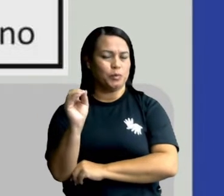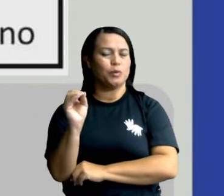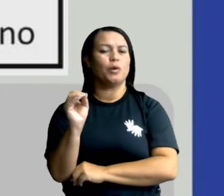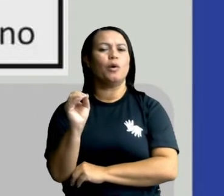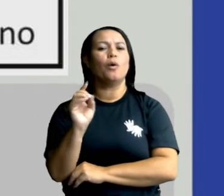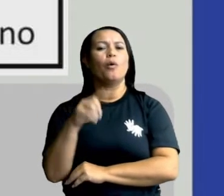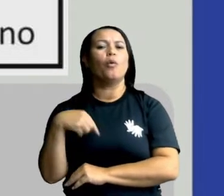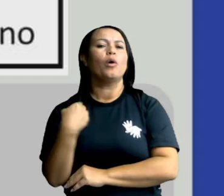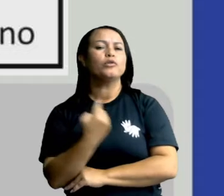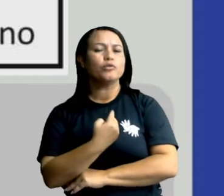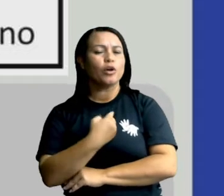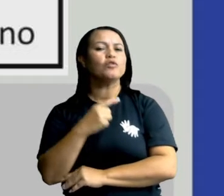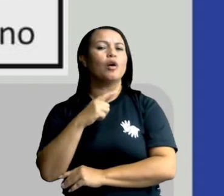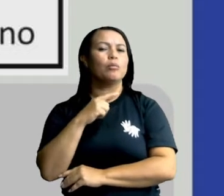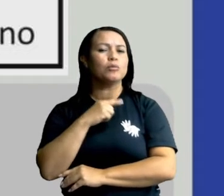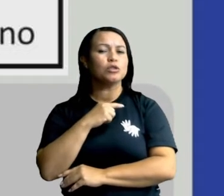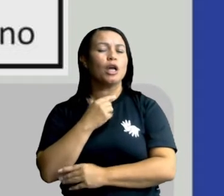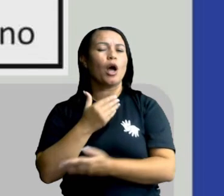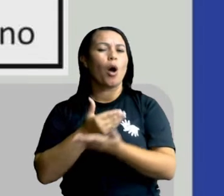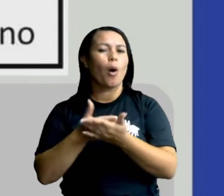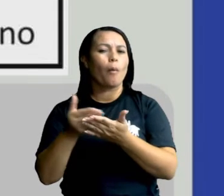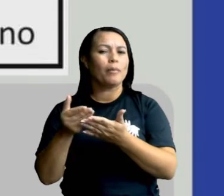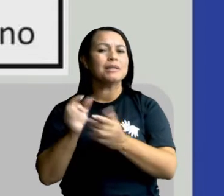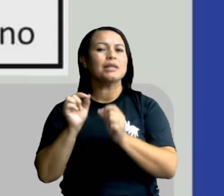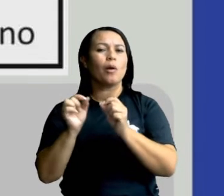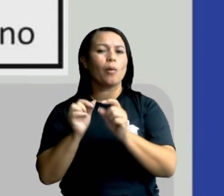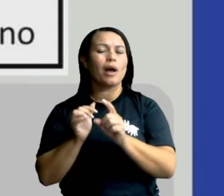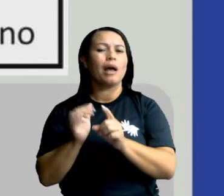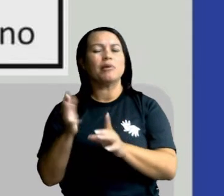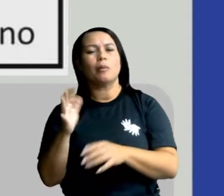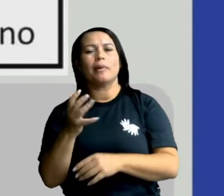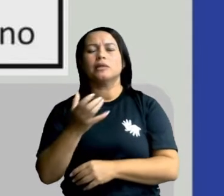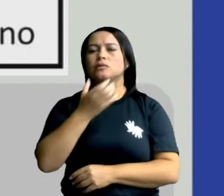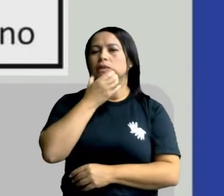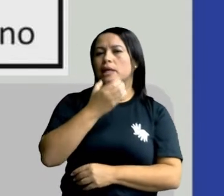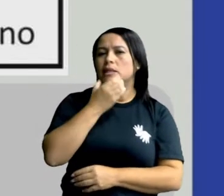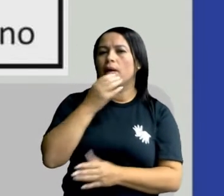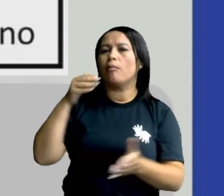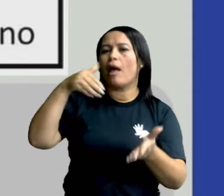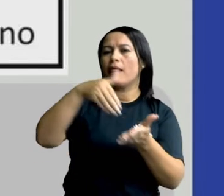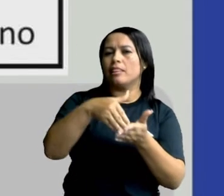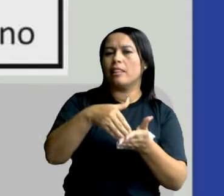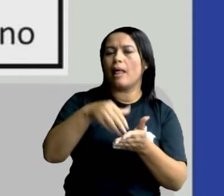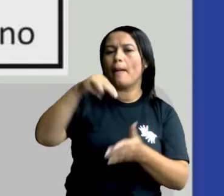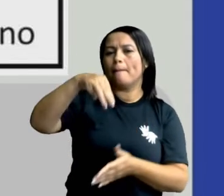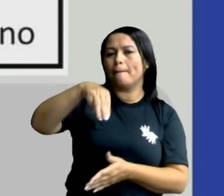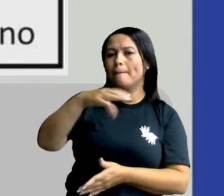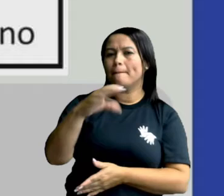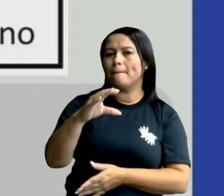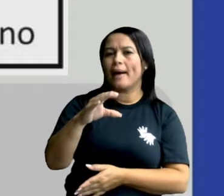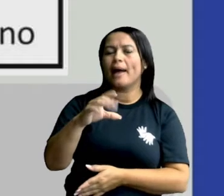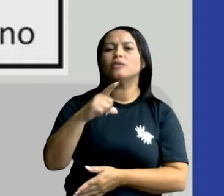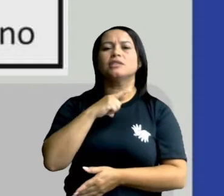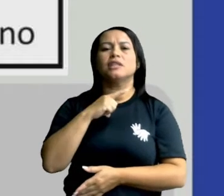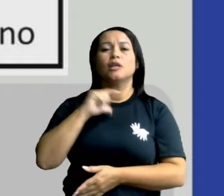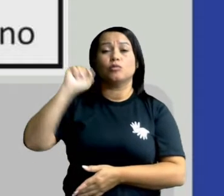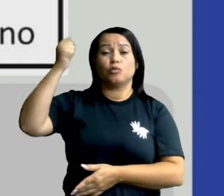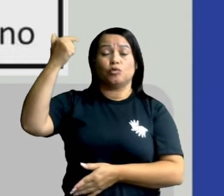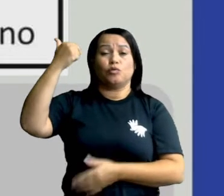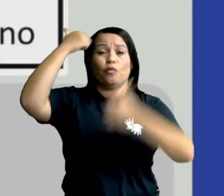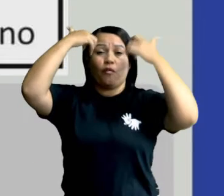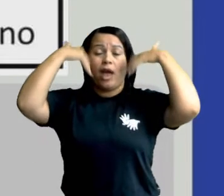gente vai ter aí uma outra estação se iniciando. Então, basicamente, em dezembro até março a gente tem um verão para o hemisfério sul. De